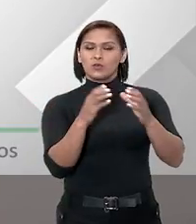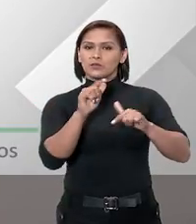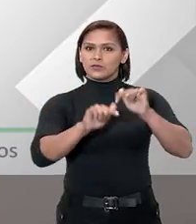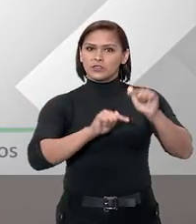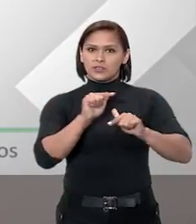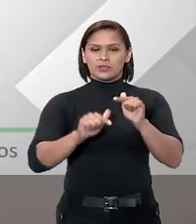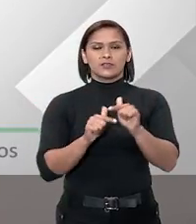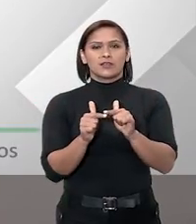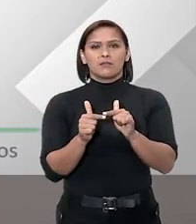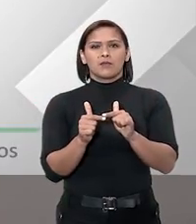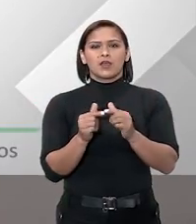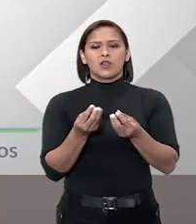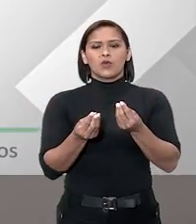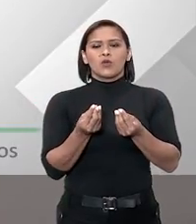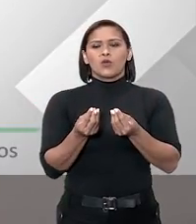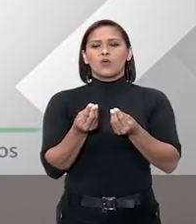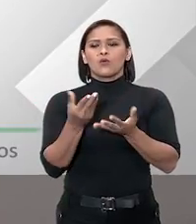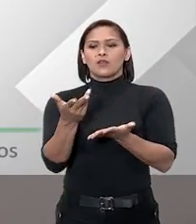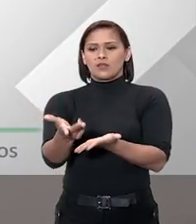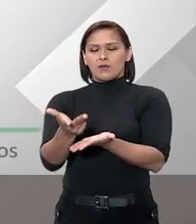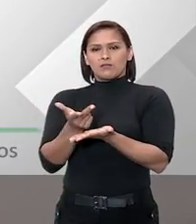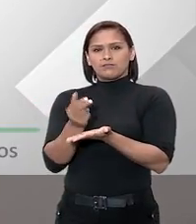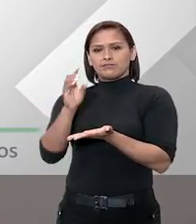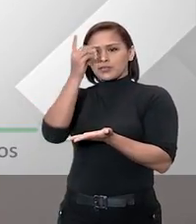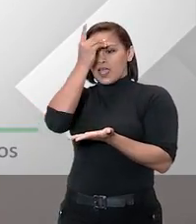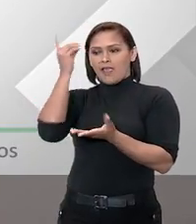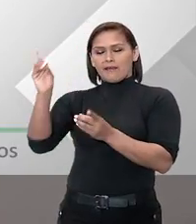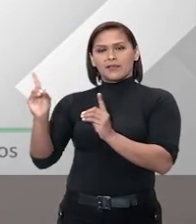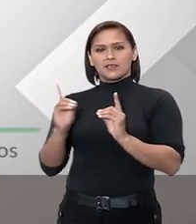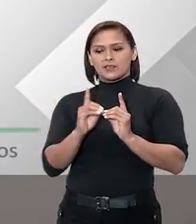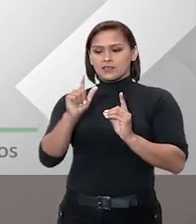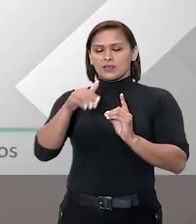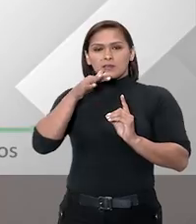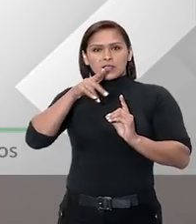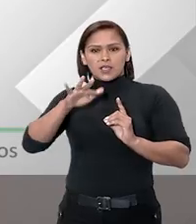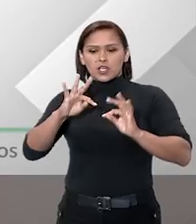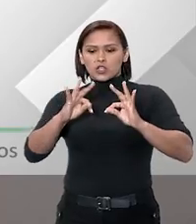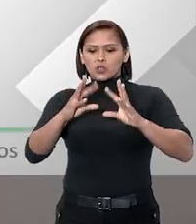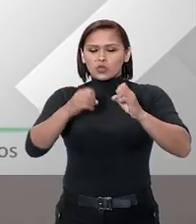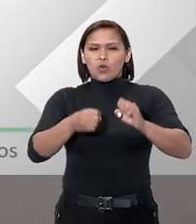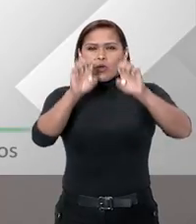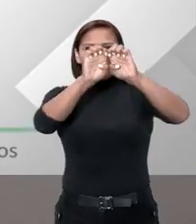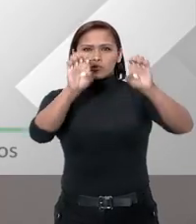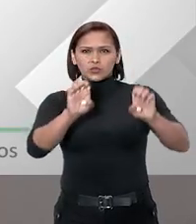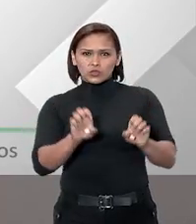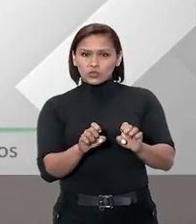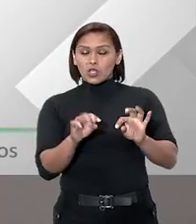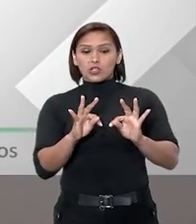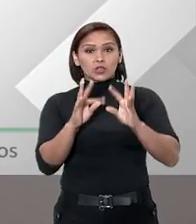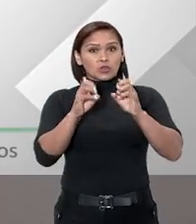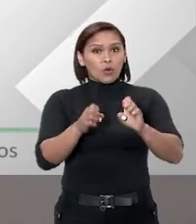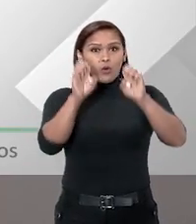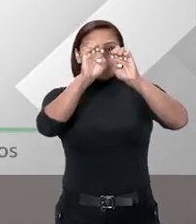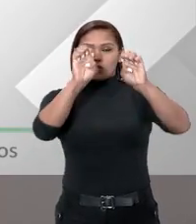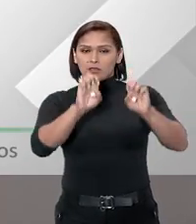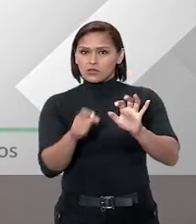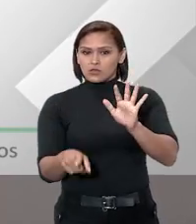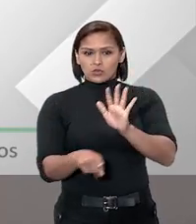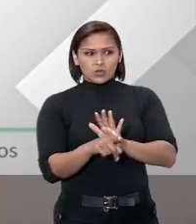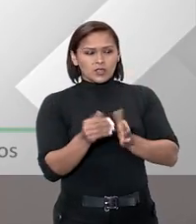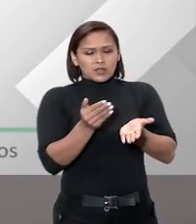equipe, quando eu recepciono essa criança, toda a estrutura do fórum, toda, sem